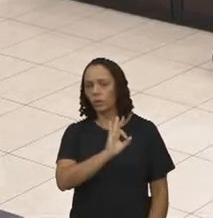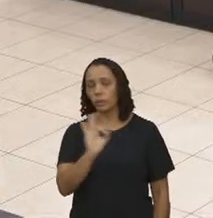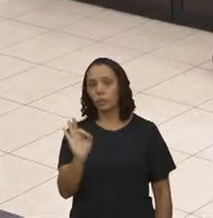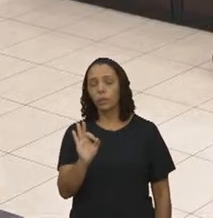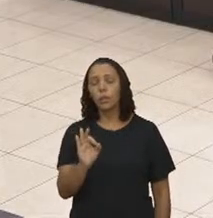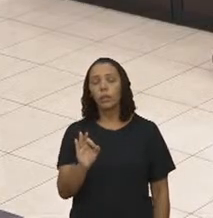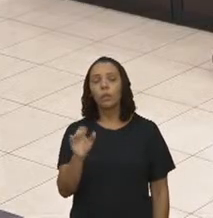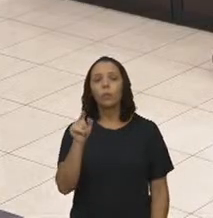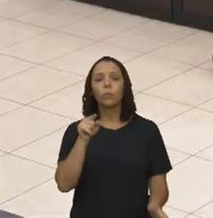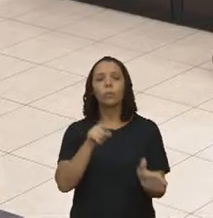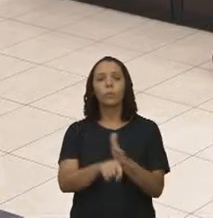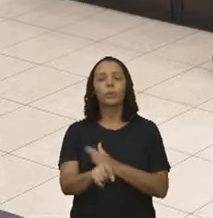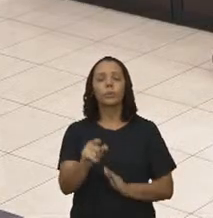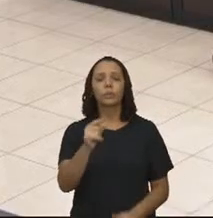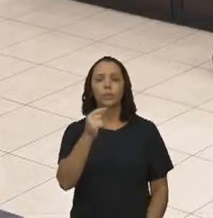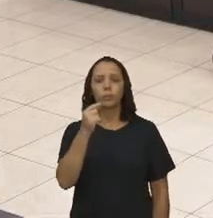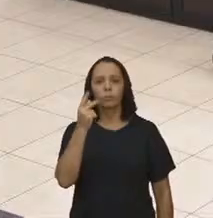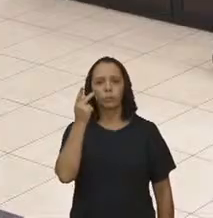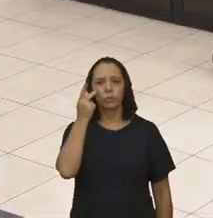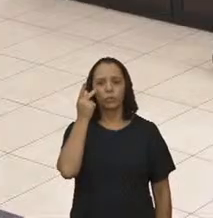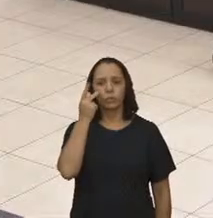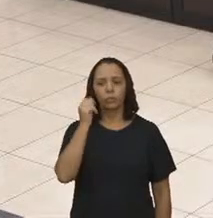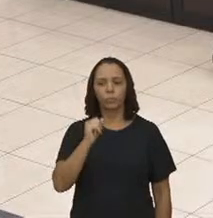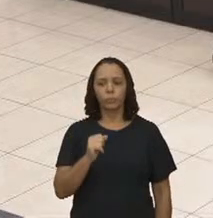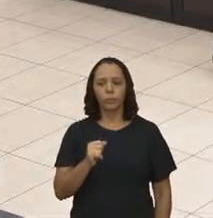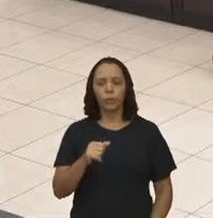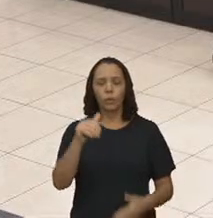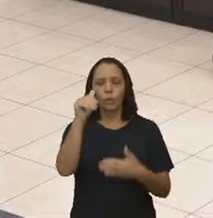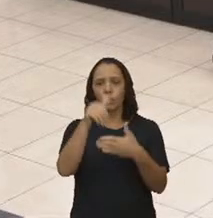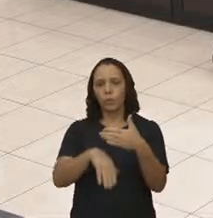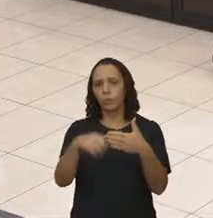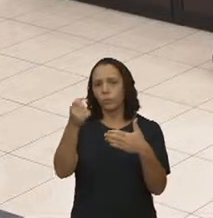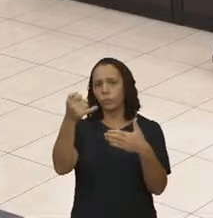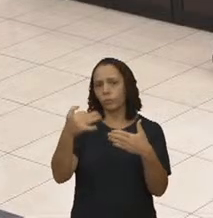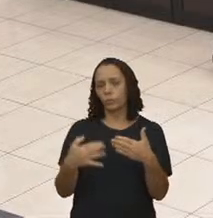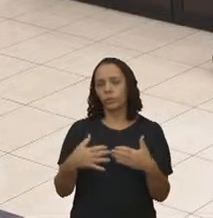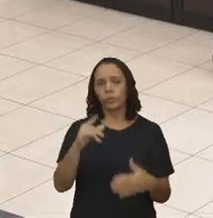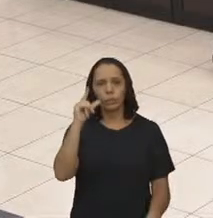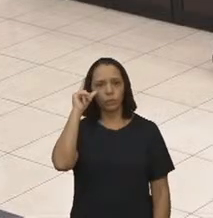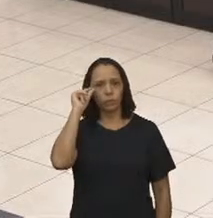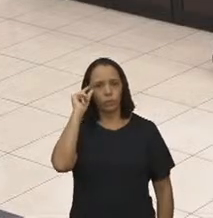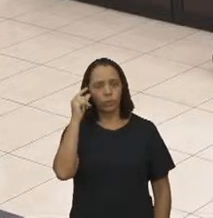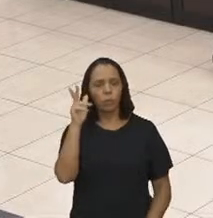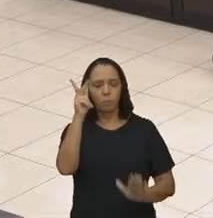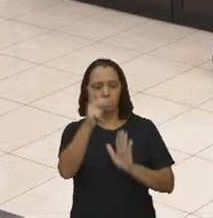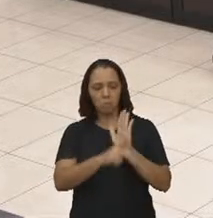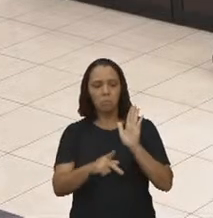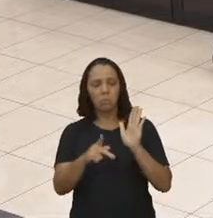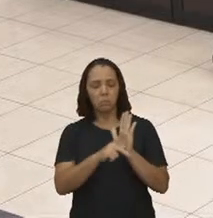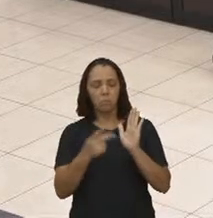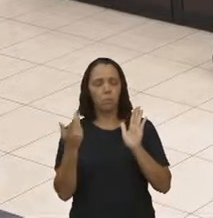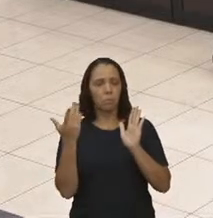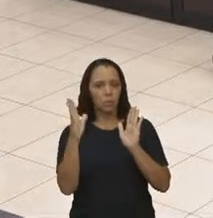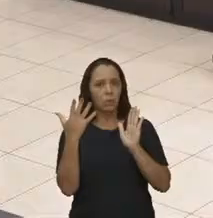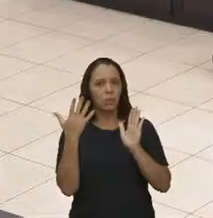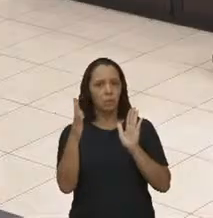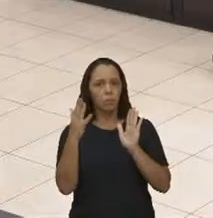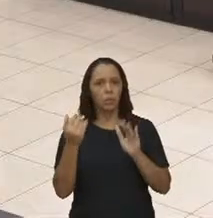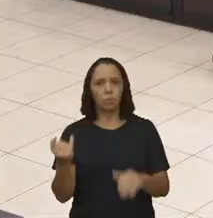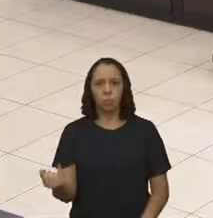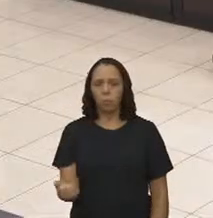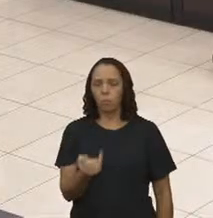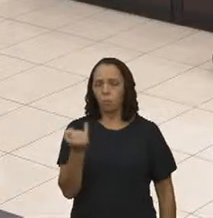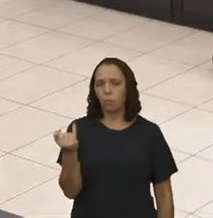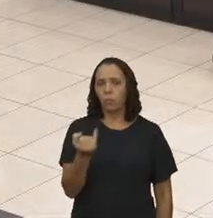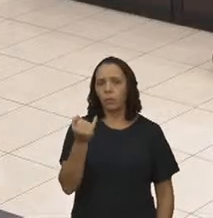Como vota o Paulinho dos Condutores? Só justificando, Jean, parabéns pelo projeto, da importância que é de você já